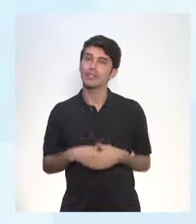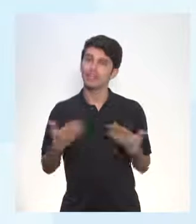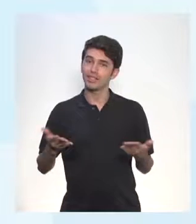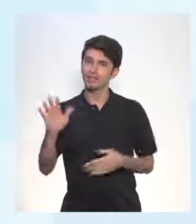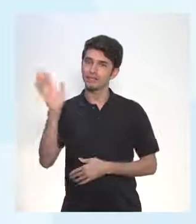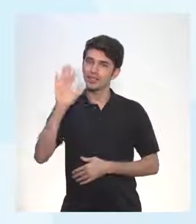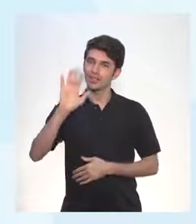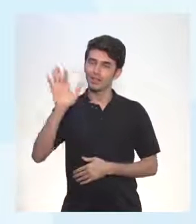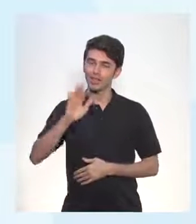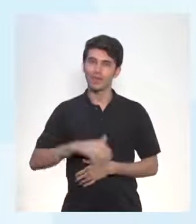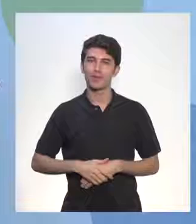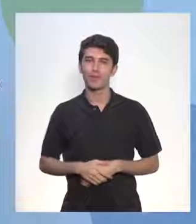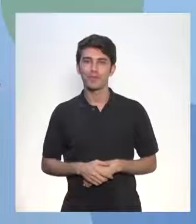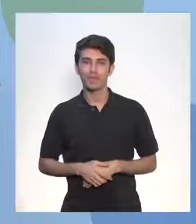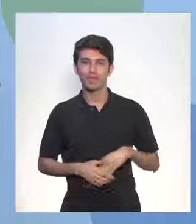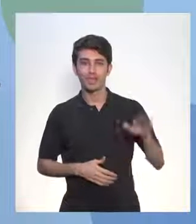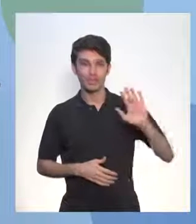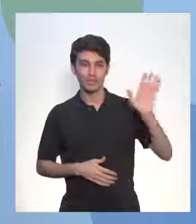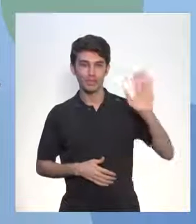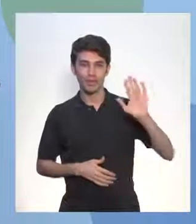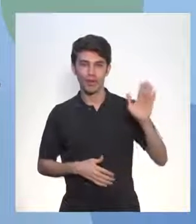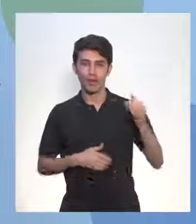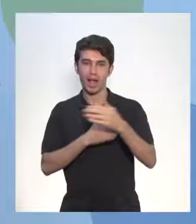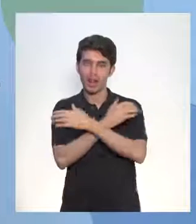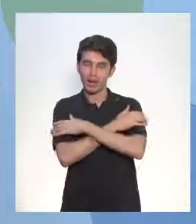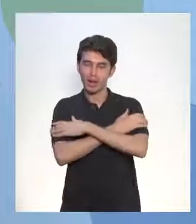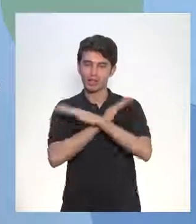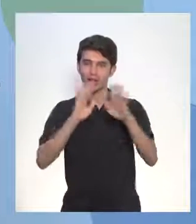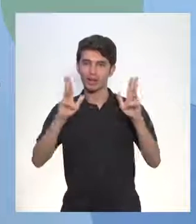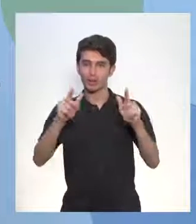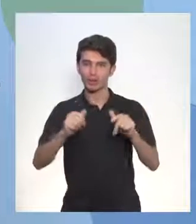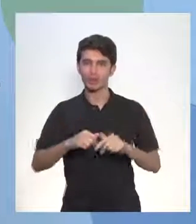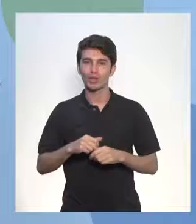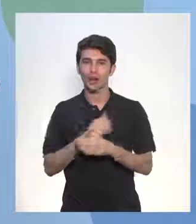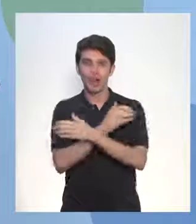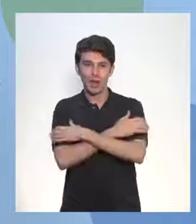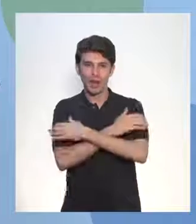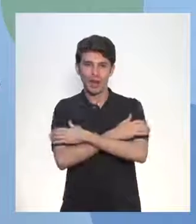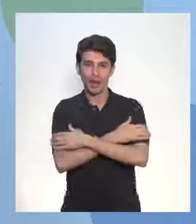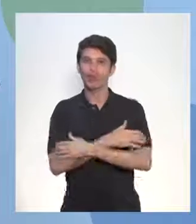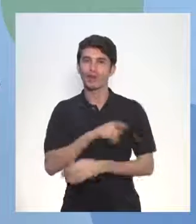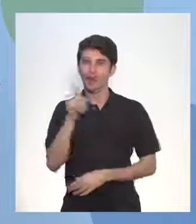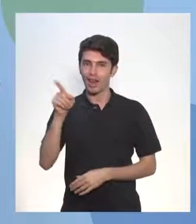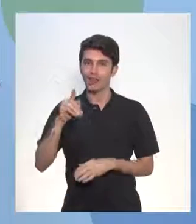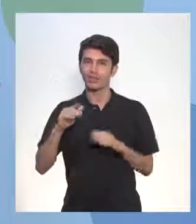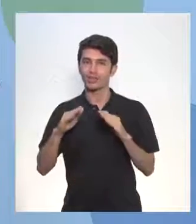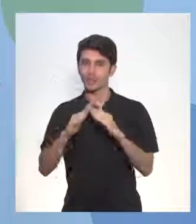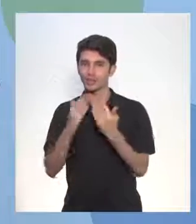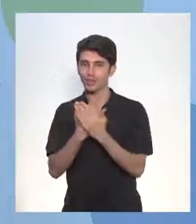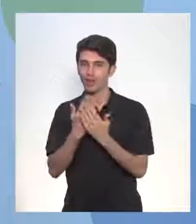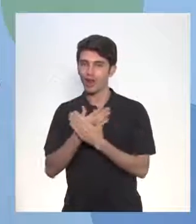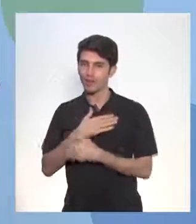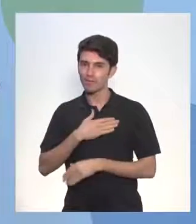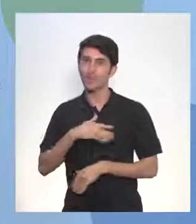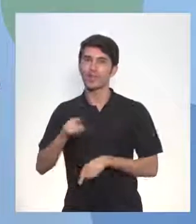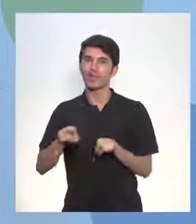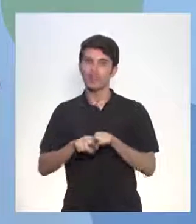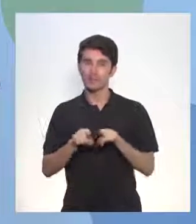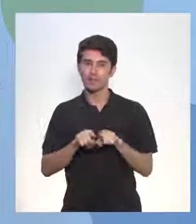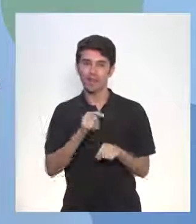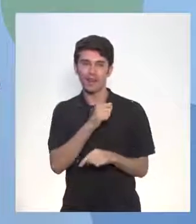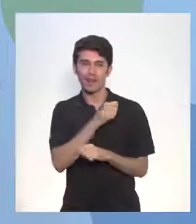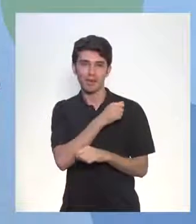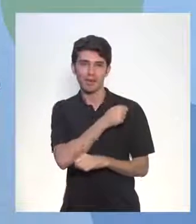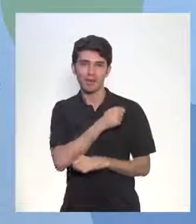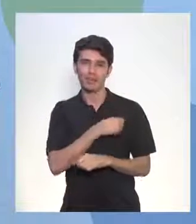tchau, tchau, né? Tchau, tchau, gente. Abraço a todos. Abraço à turminha lá do Aires, aos meus alunos do Jácomo, minha